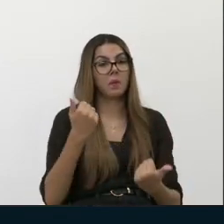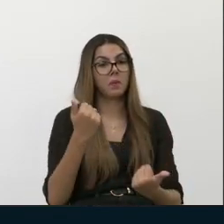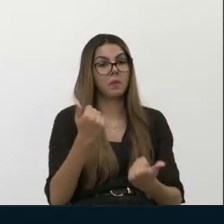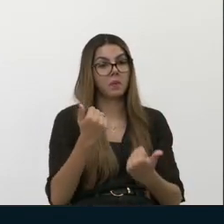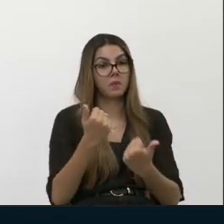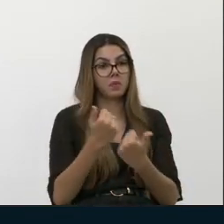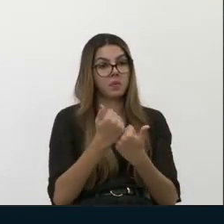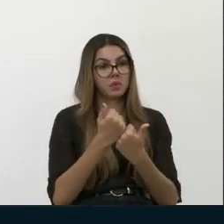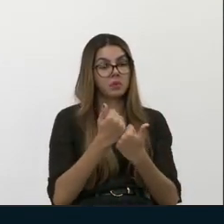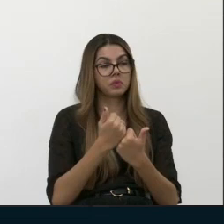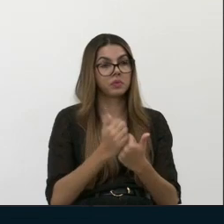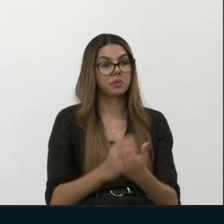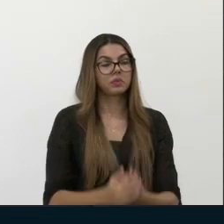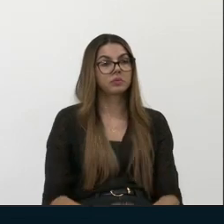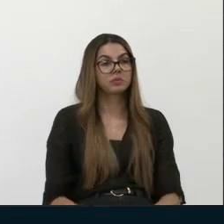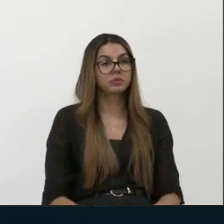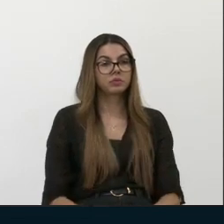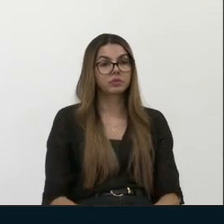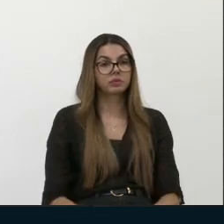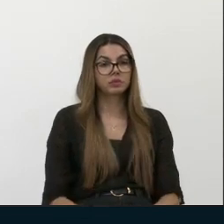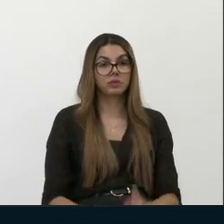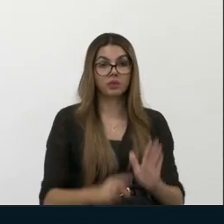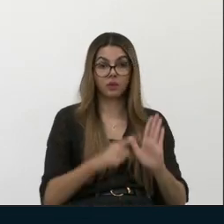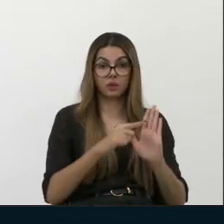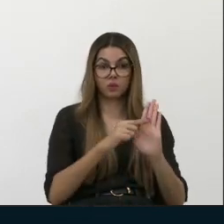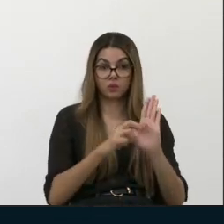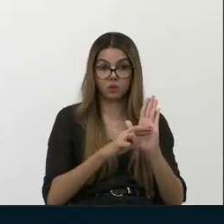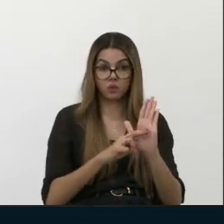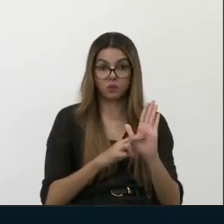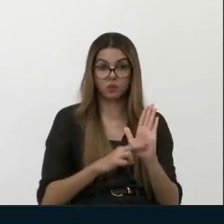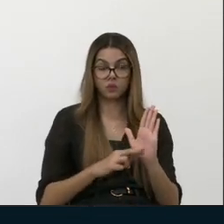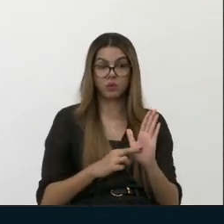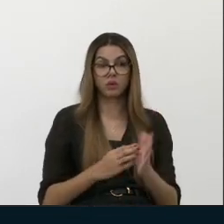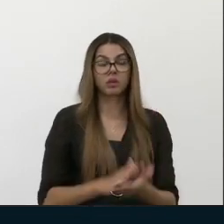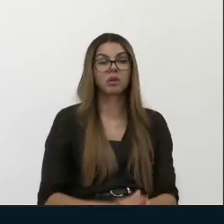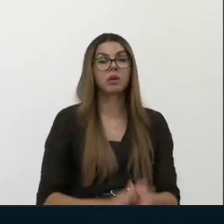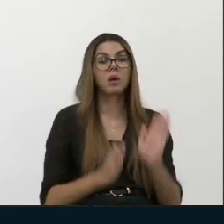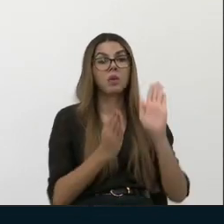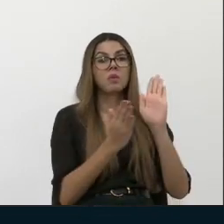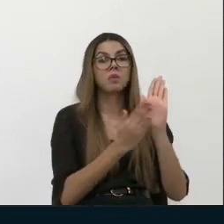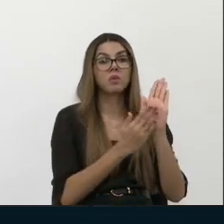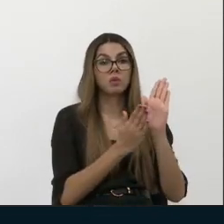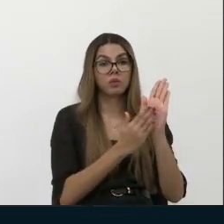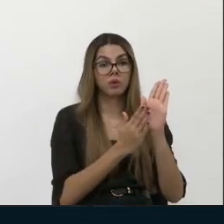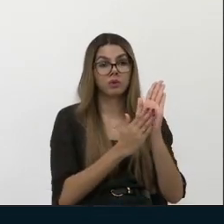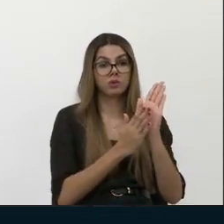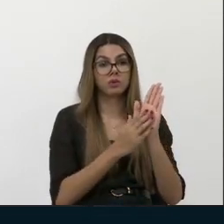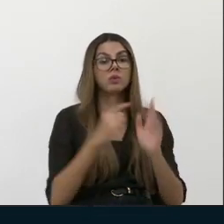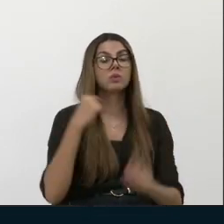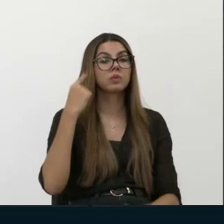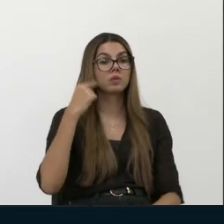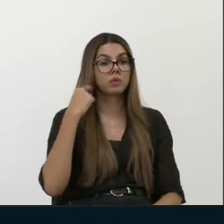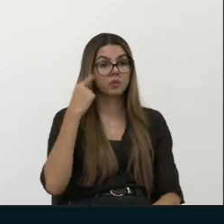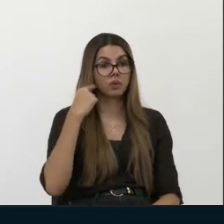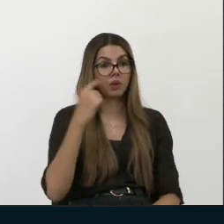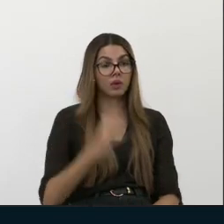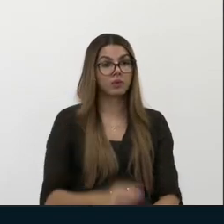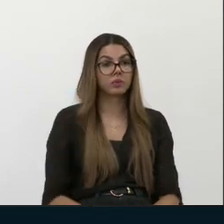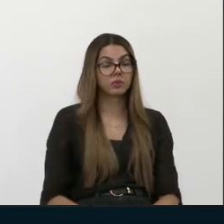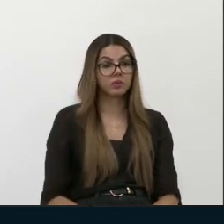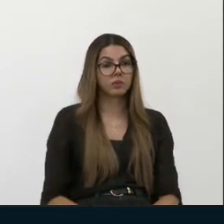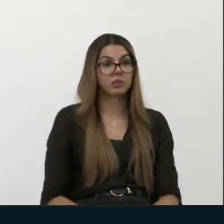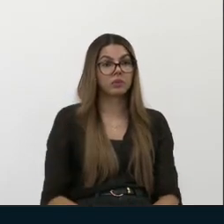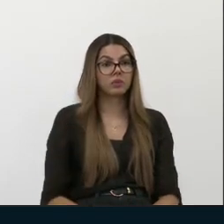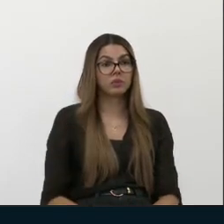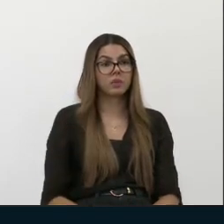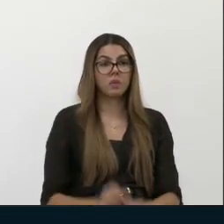uma moção de apoio a essa proposta de emenda à Constituição encaminhada pela OAB Federal, para que a gente